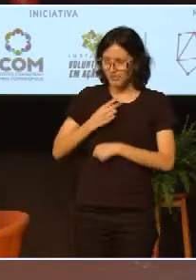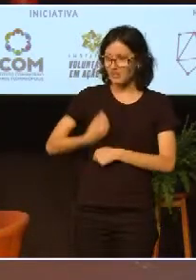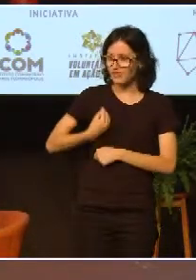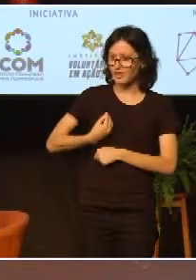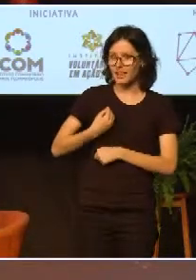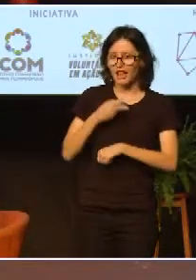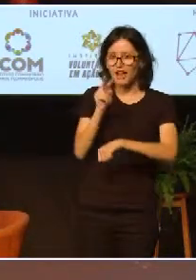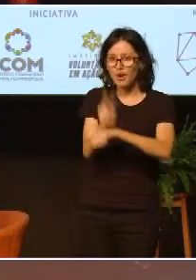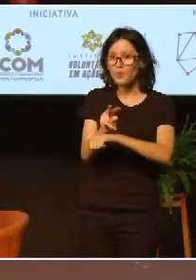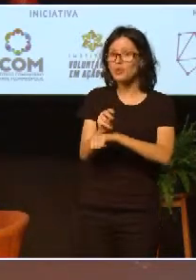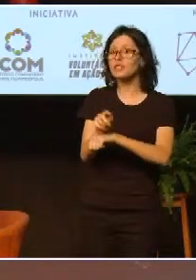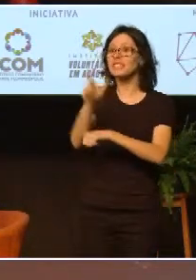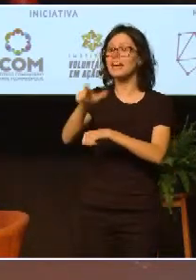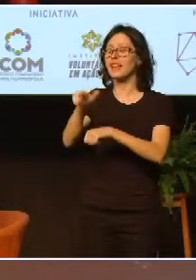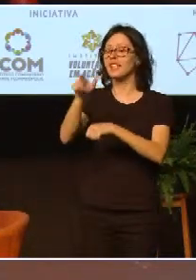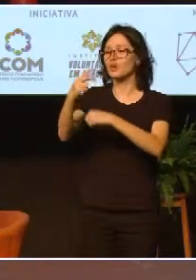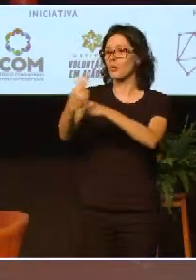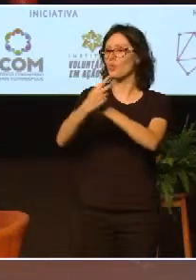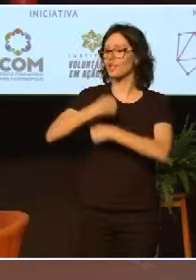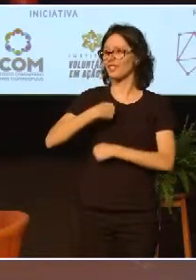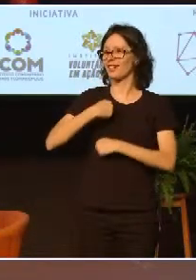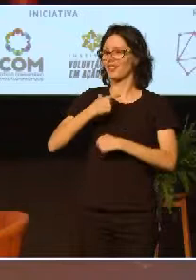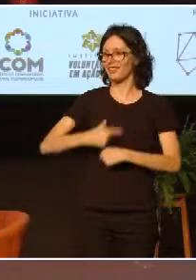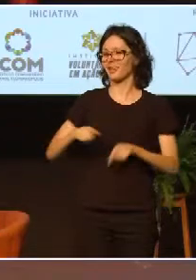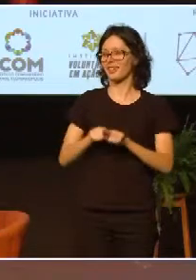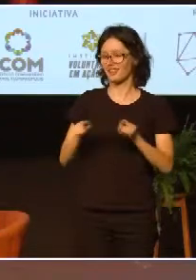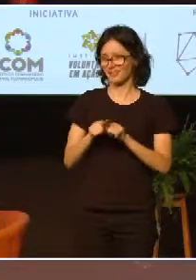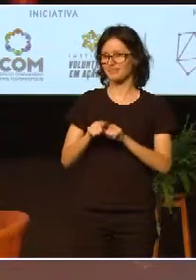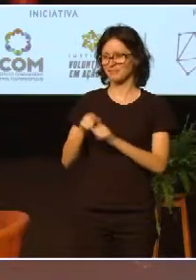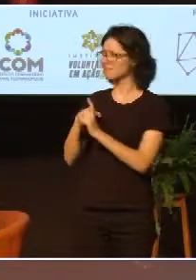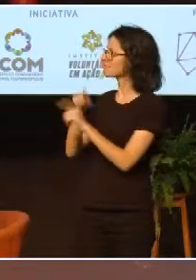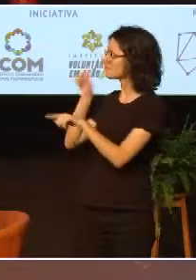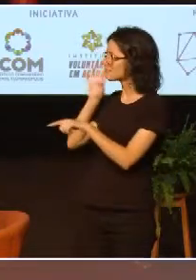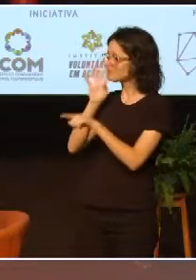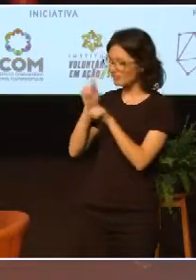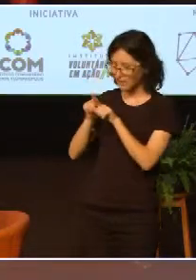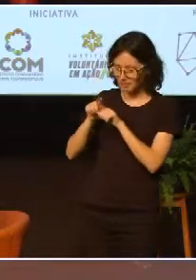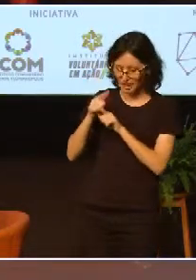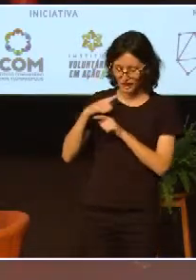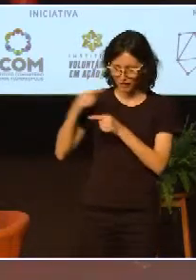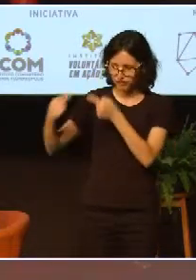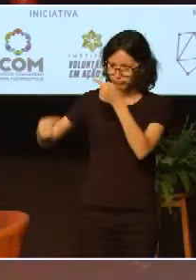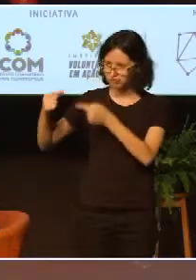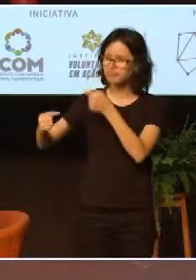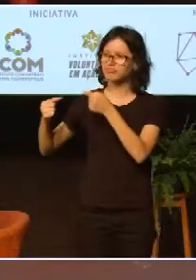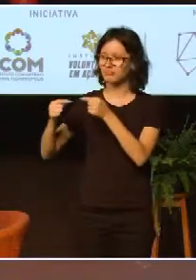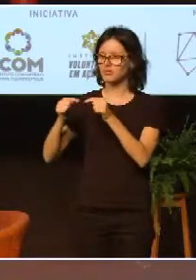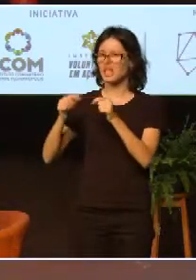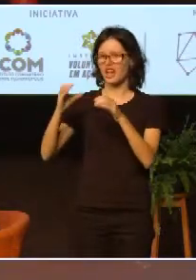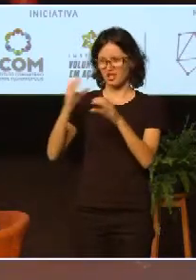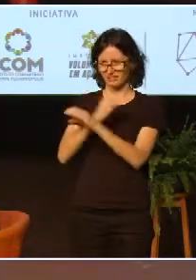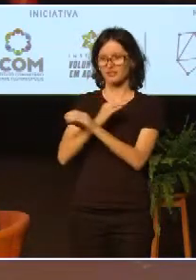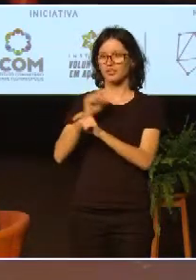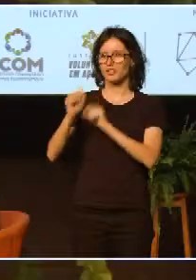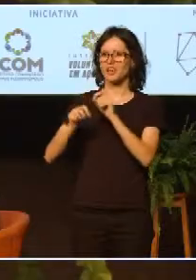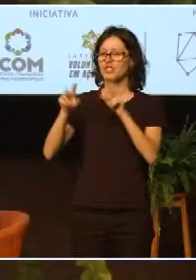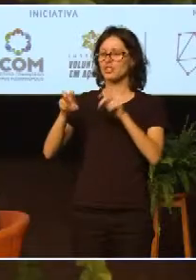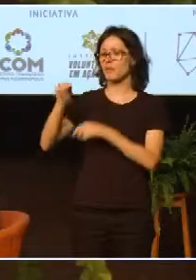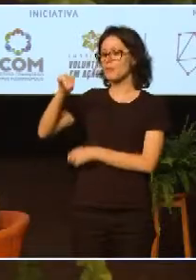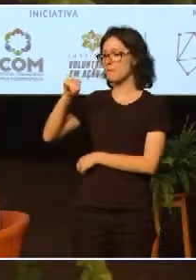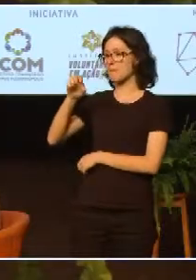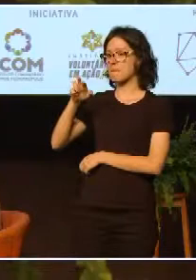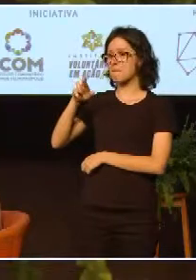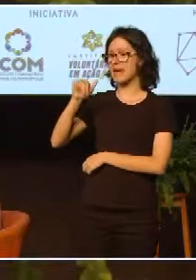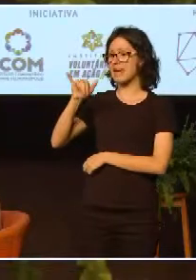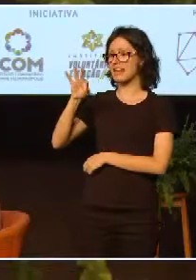de quem cuida? E para mim, eu acho que tem uma coisa, outro dia, estava numa discussão bem importante, que era uma discussão complexa, que é de meritocracia,